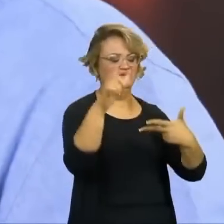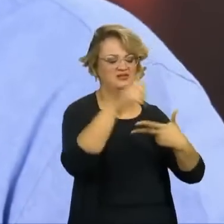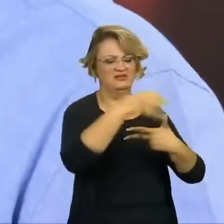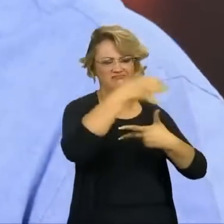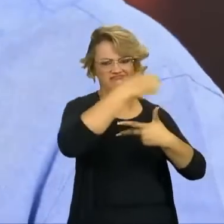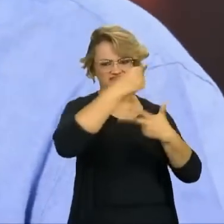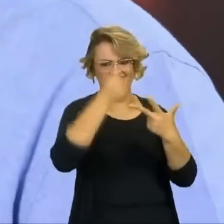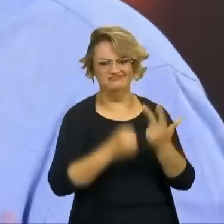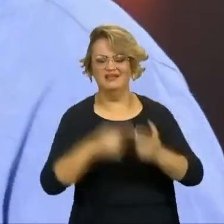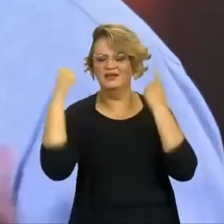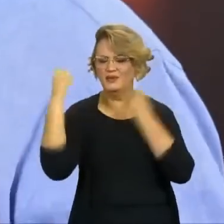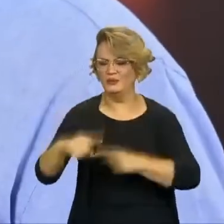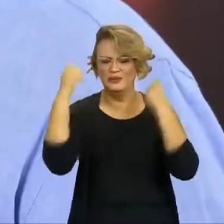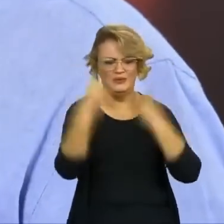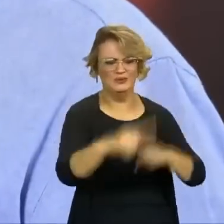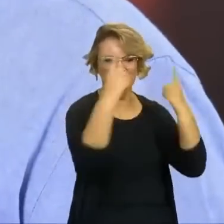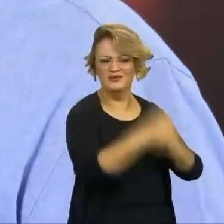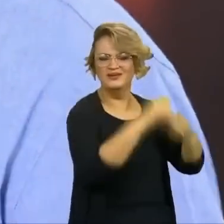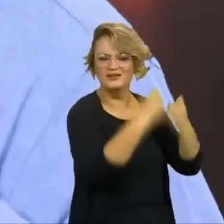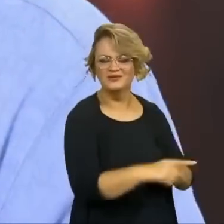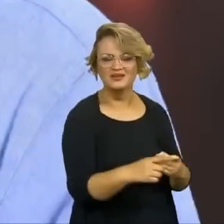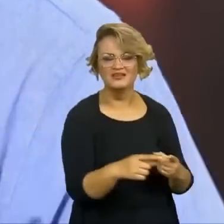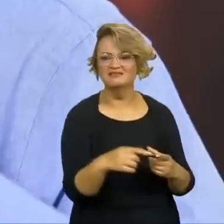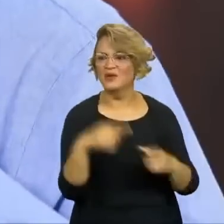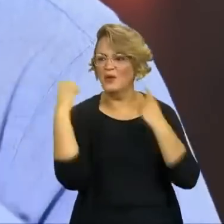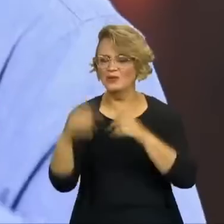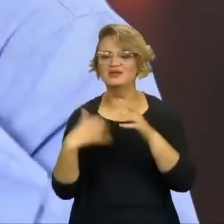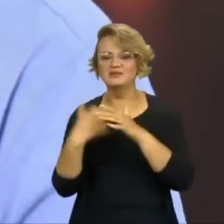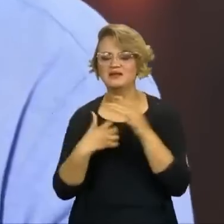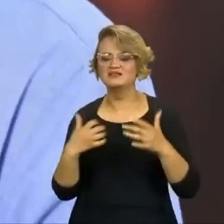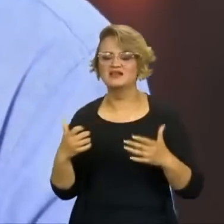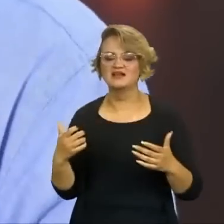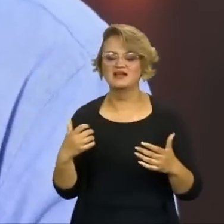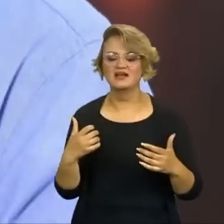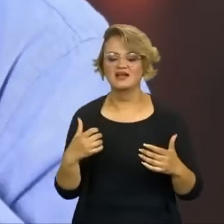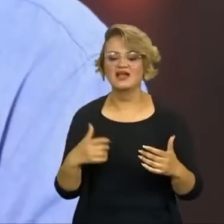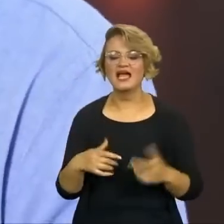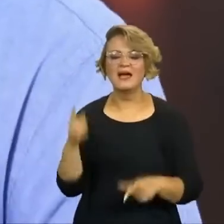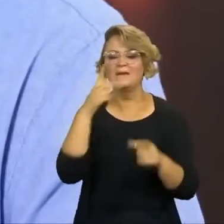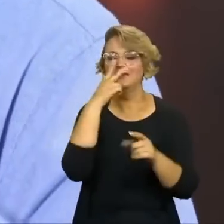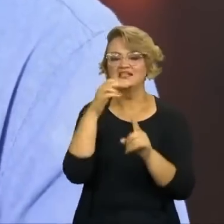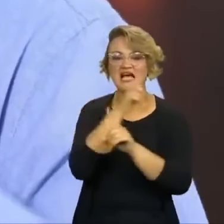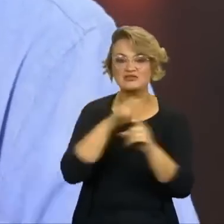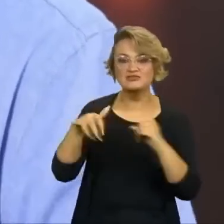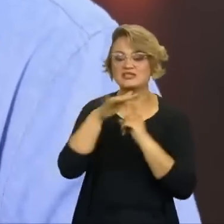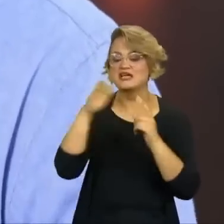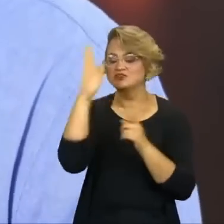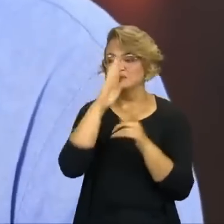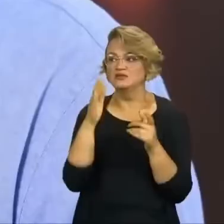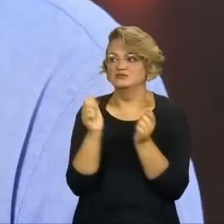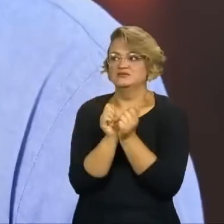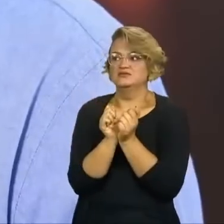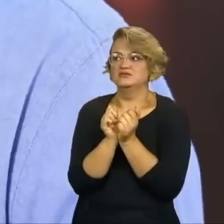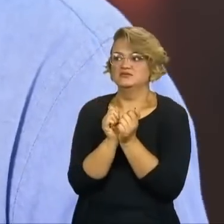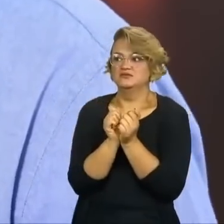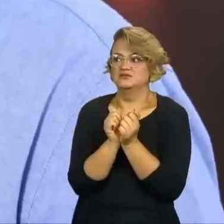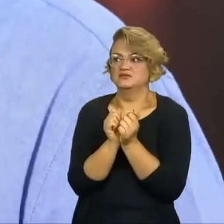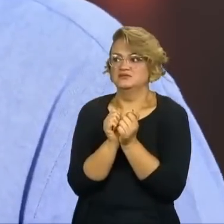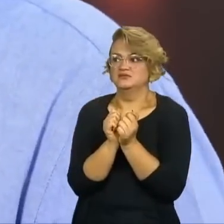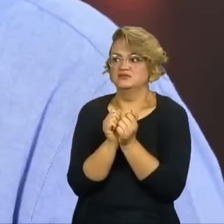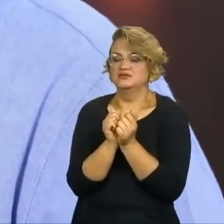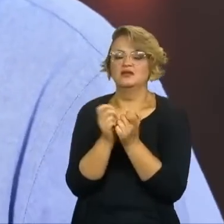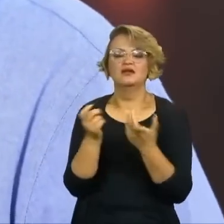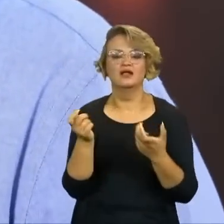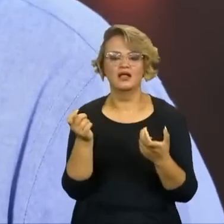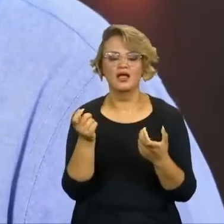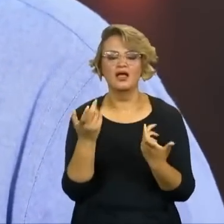a Suprema Corte, atacando todo mundo. As empresas. Eles fizeram a sociedade brasileira refém durante muito tempo. Então,